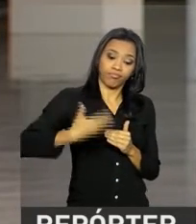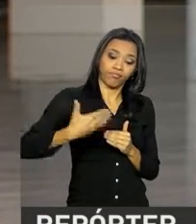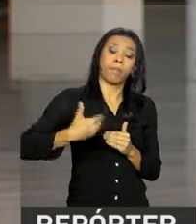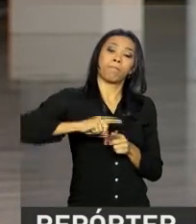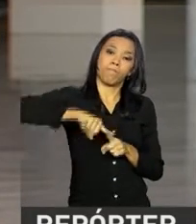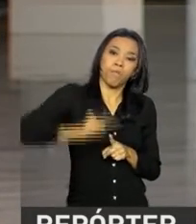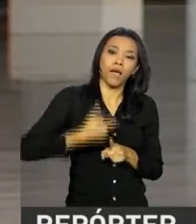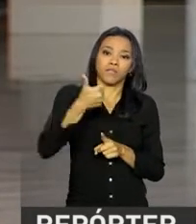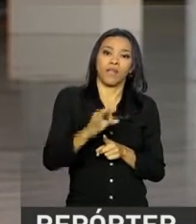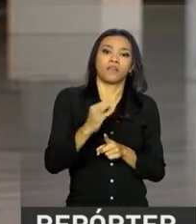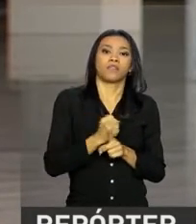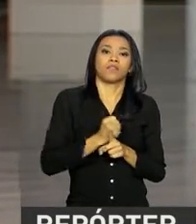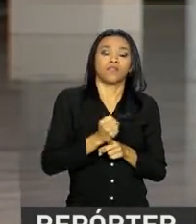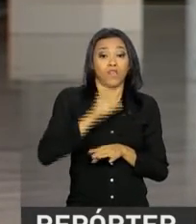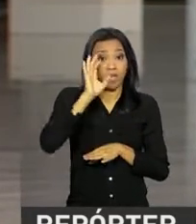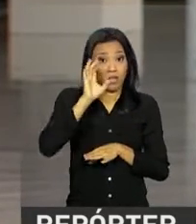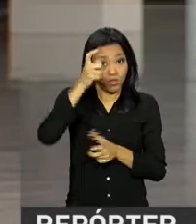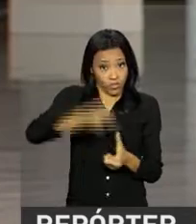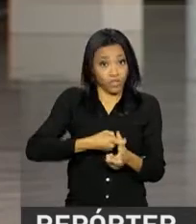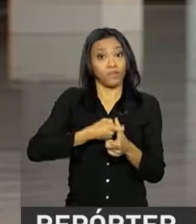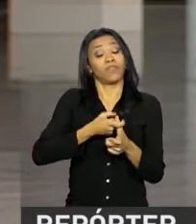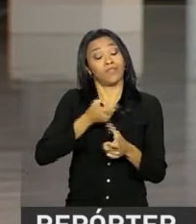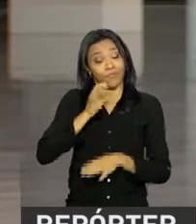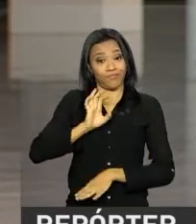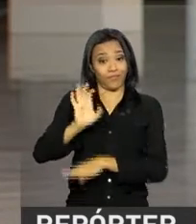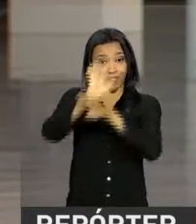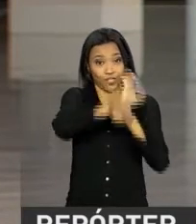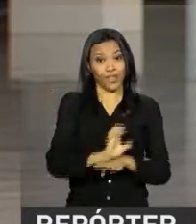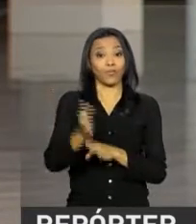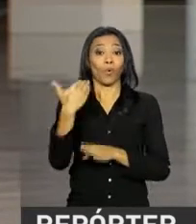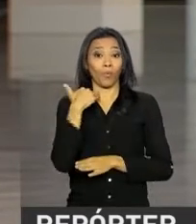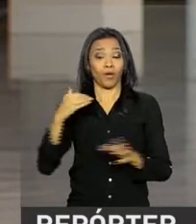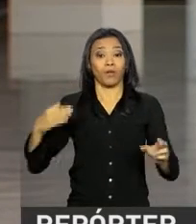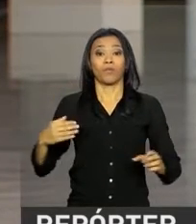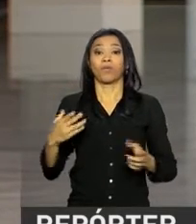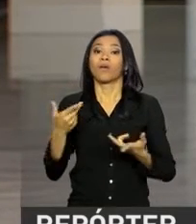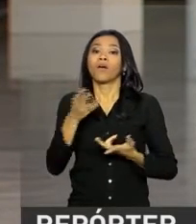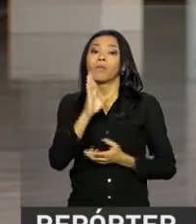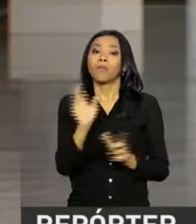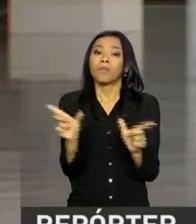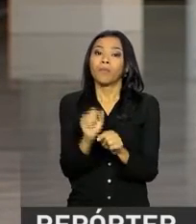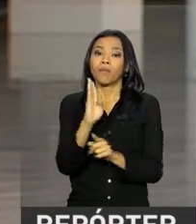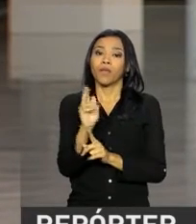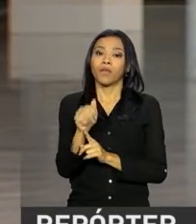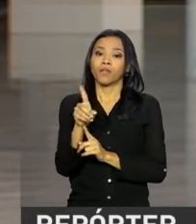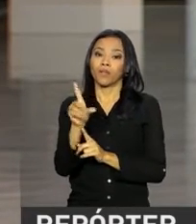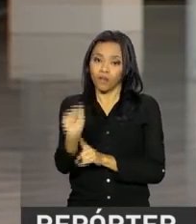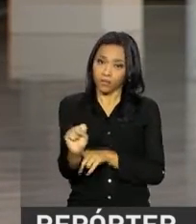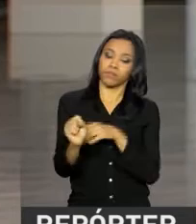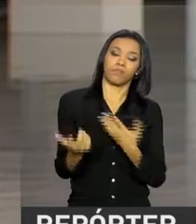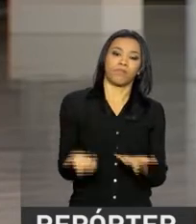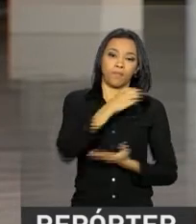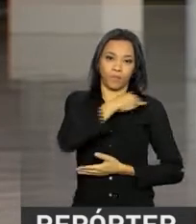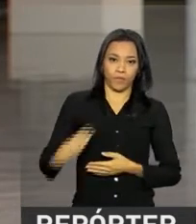dez anos da dívida dos estados com o bnds banco nacional de desenvolvimento econômico e social de acordo com o ministro da fazenda